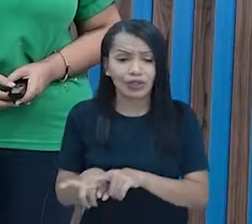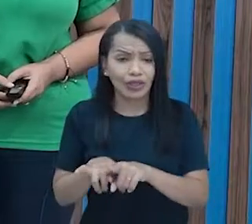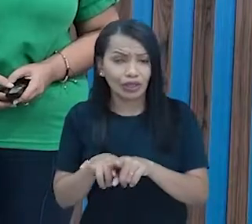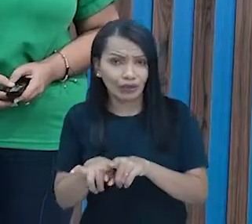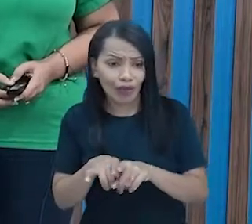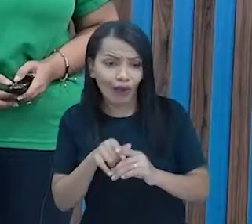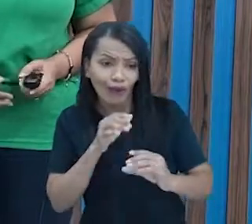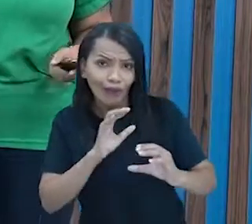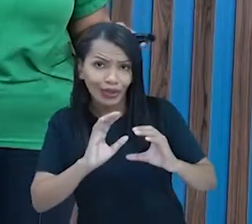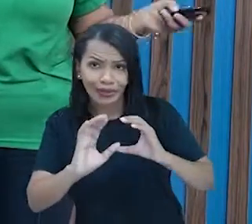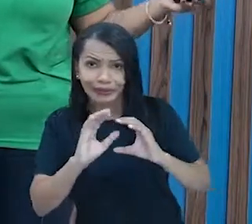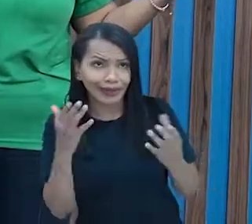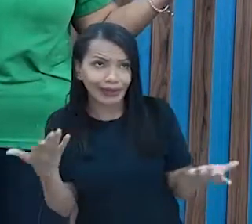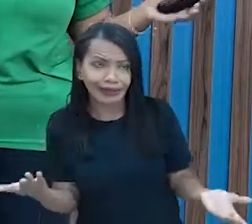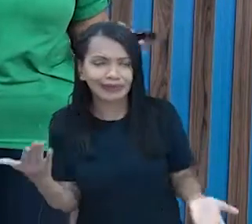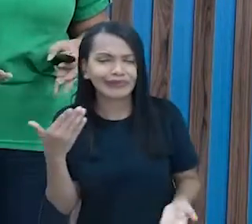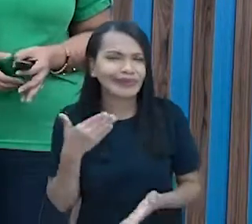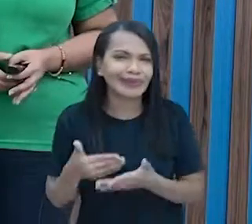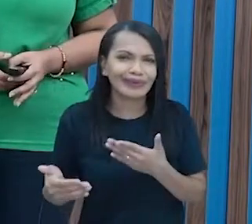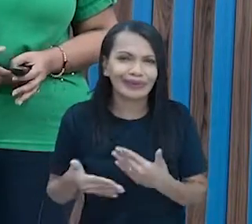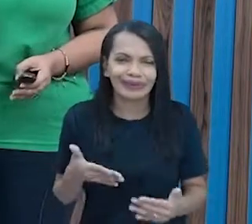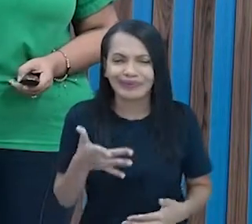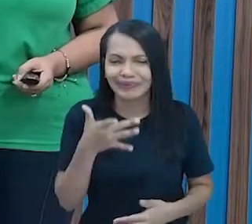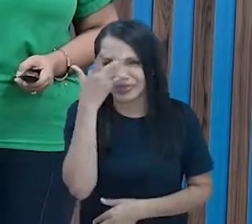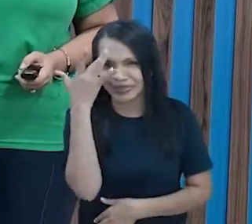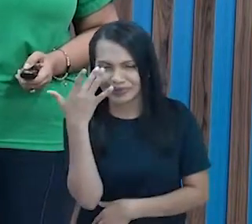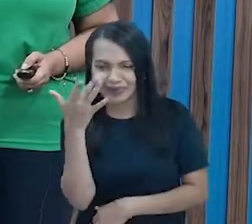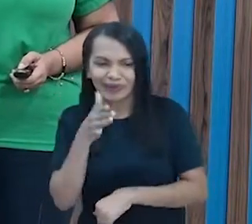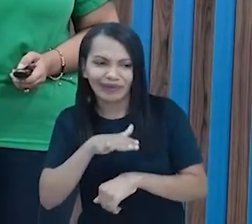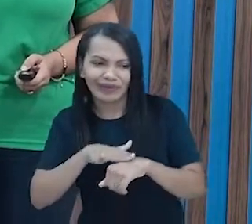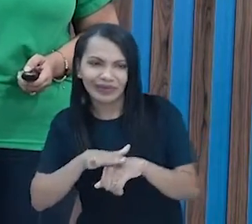no chuveiro ou conversando em casa.